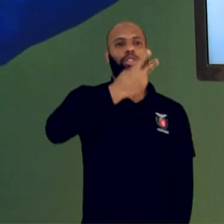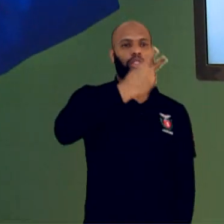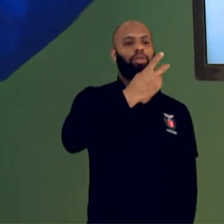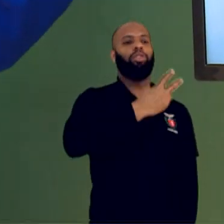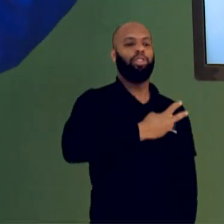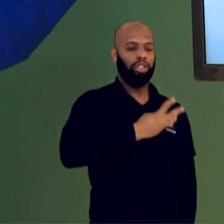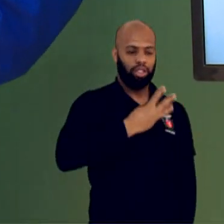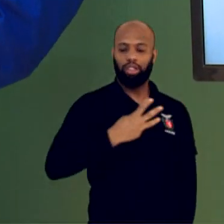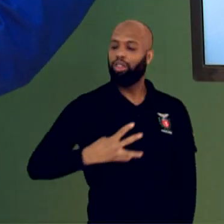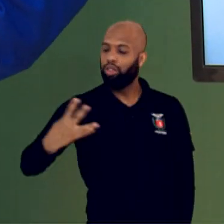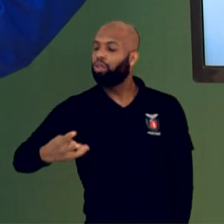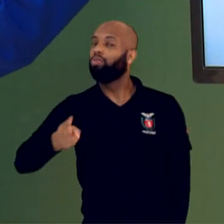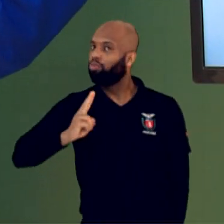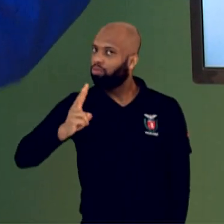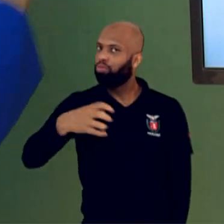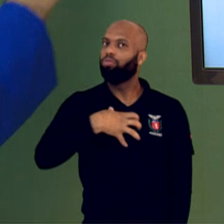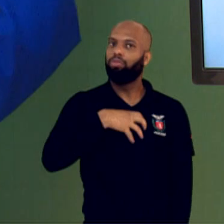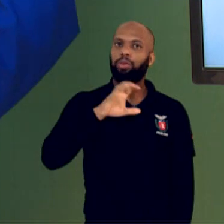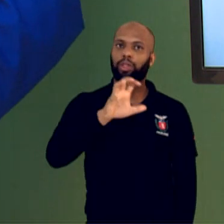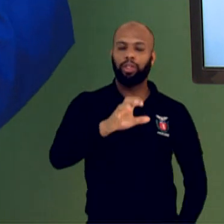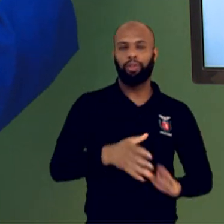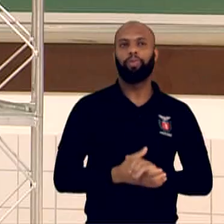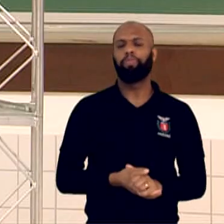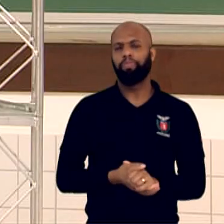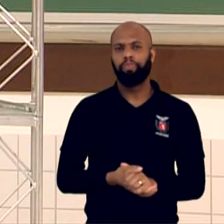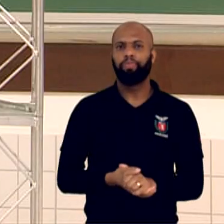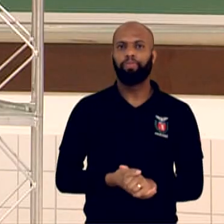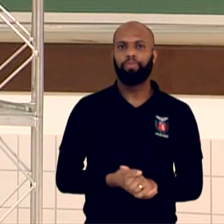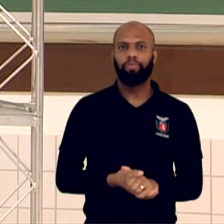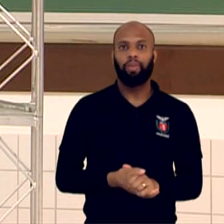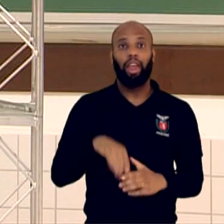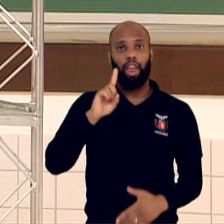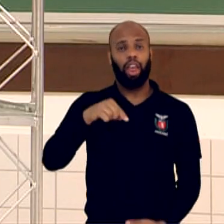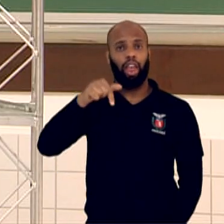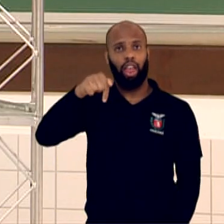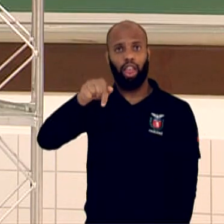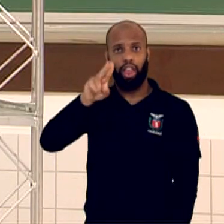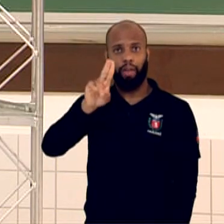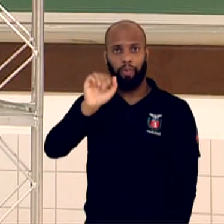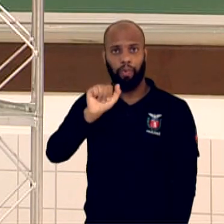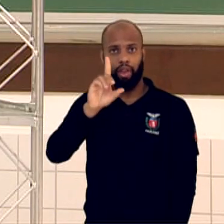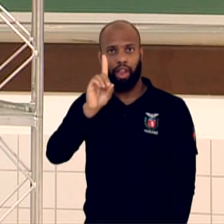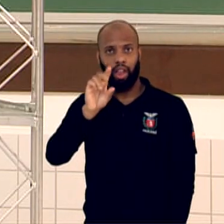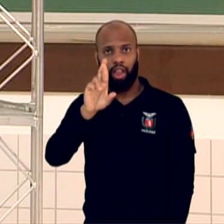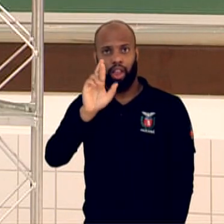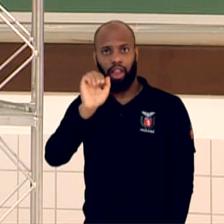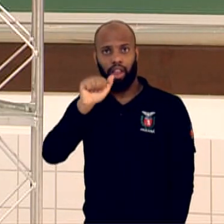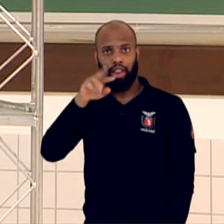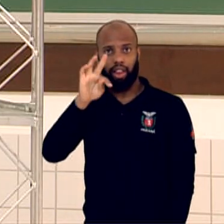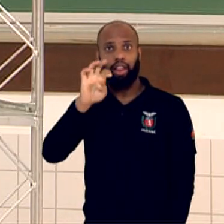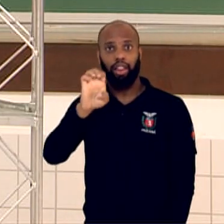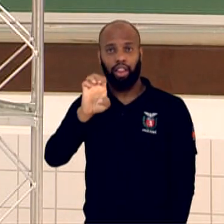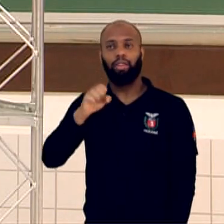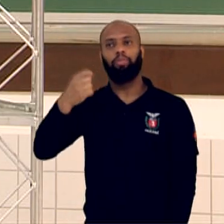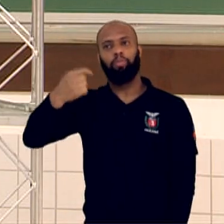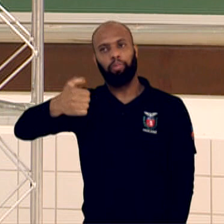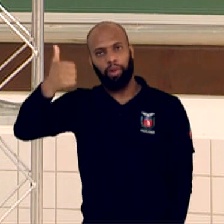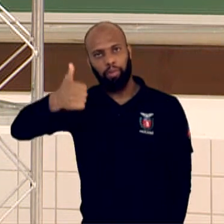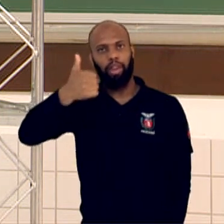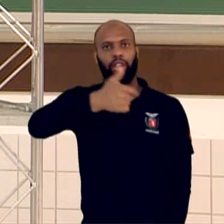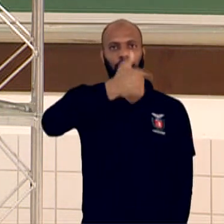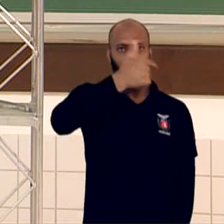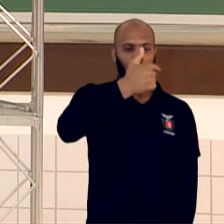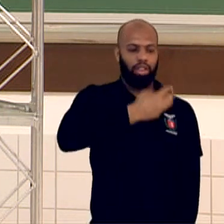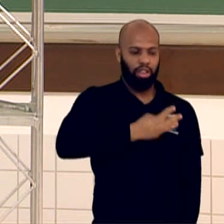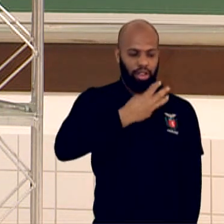sendo o primeiro, segundo, terceiro e quarto quadrante. A única coisa que eu vou fazer,